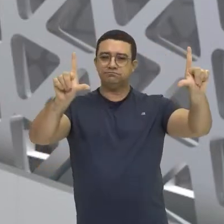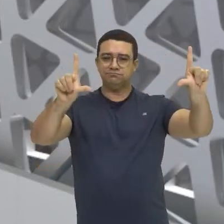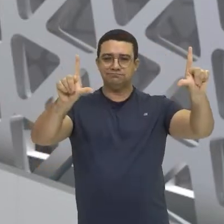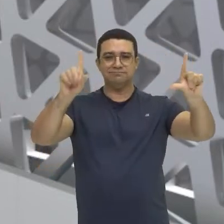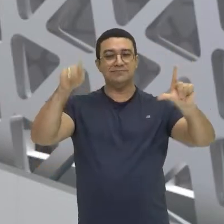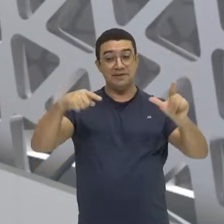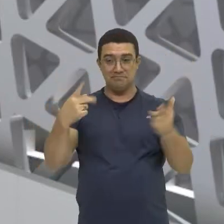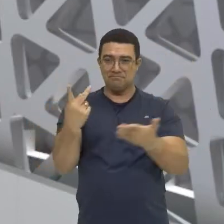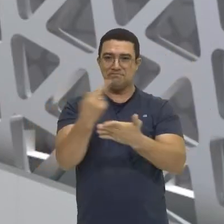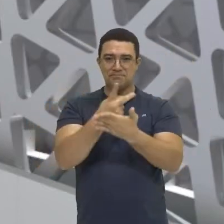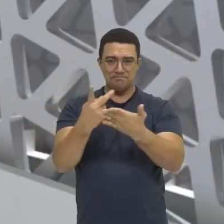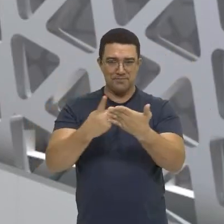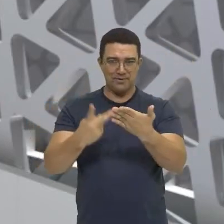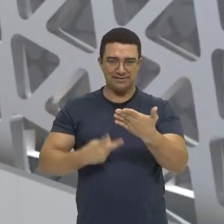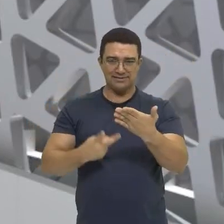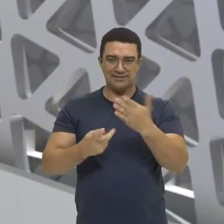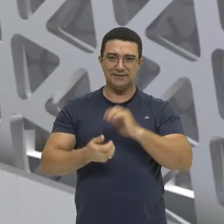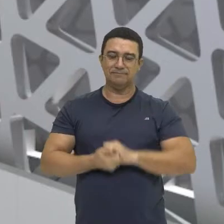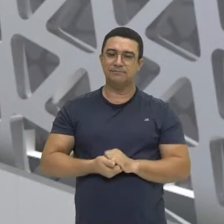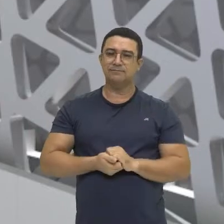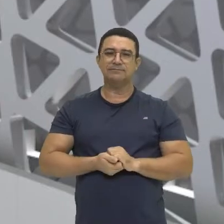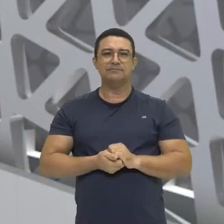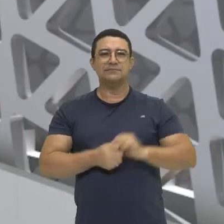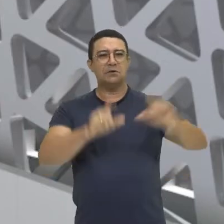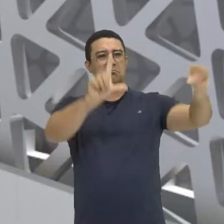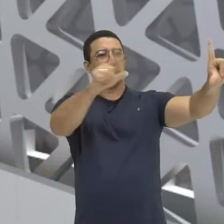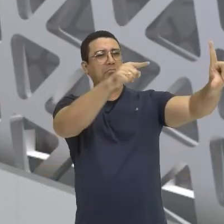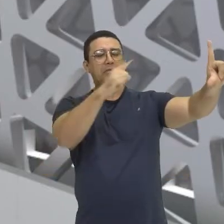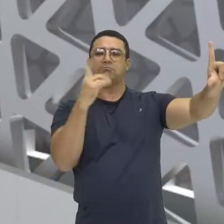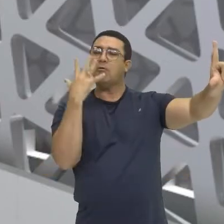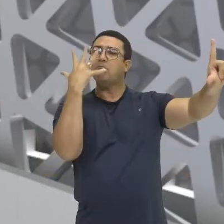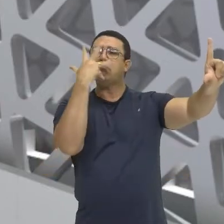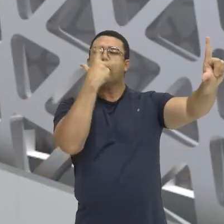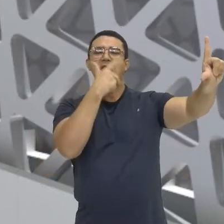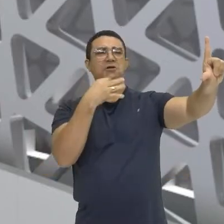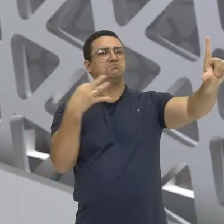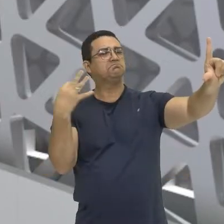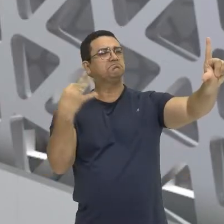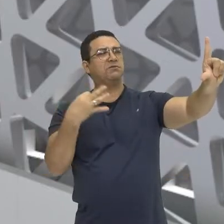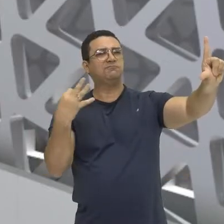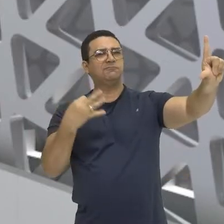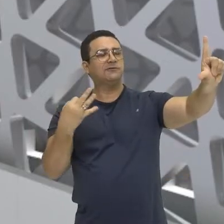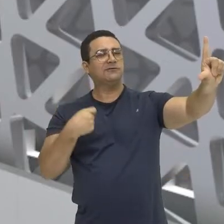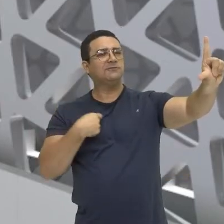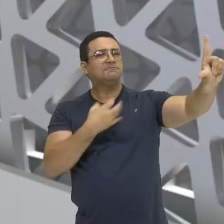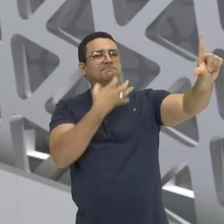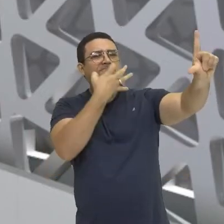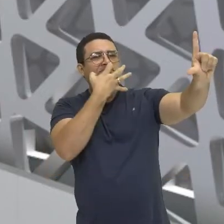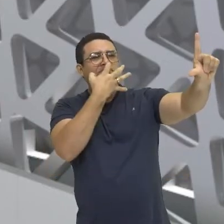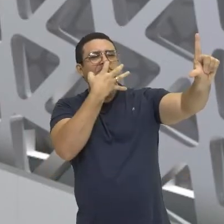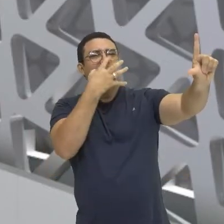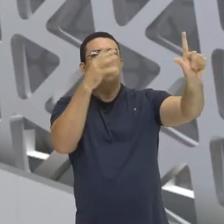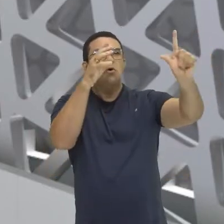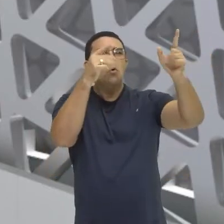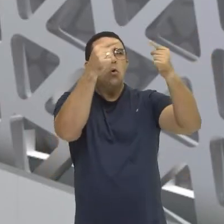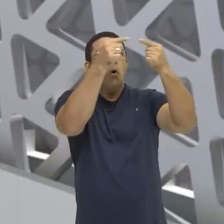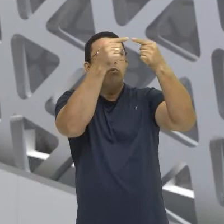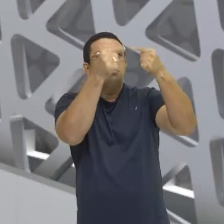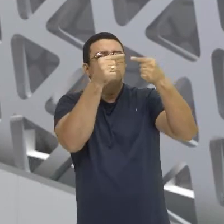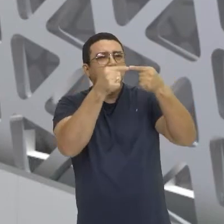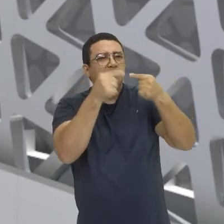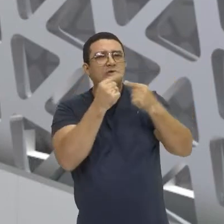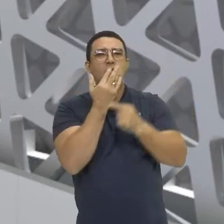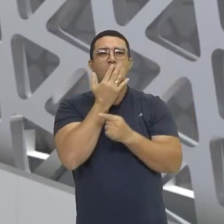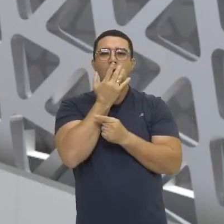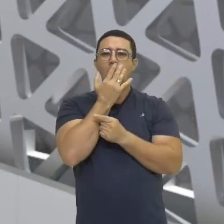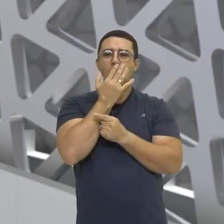chama-se poesia, né? É a beleza estética daquele desenho, das formas, da combinação das cores dessa